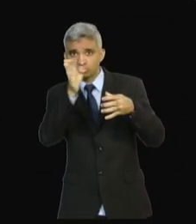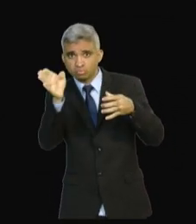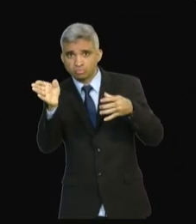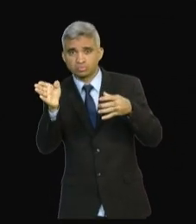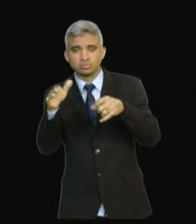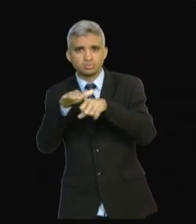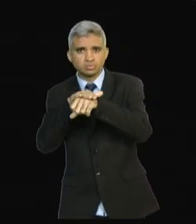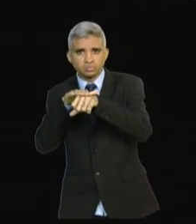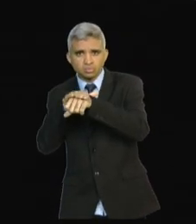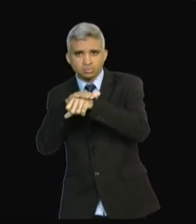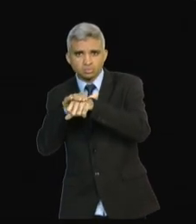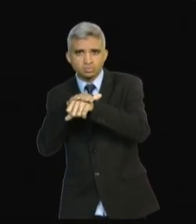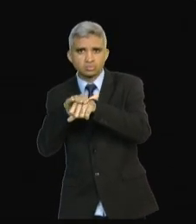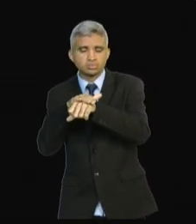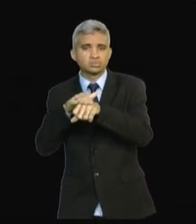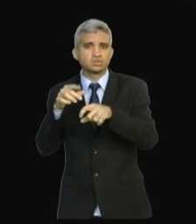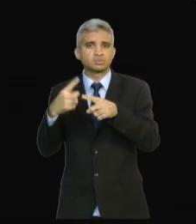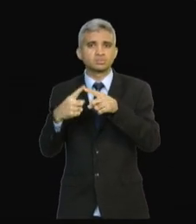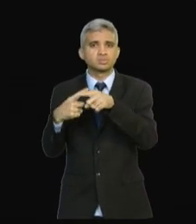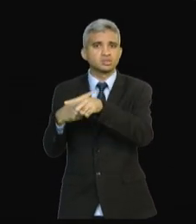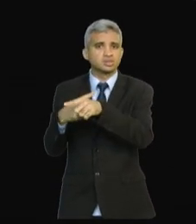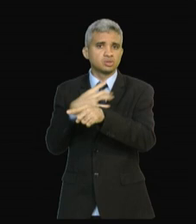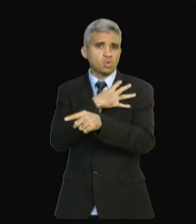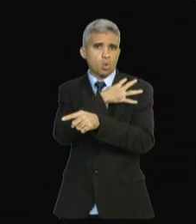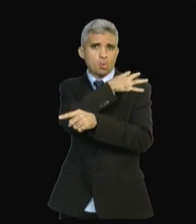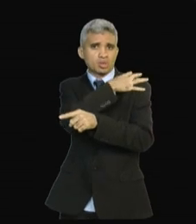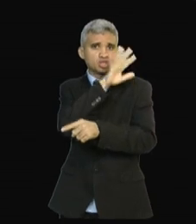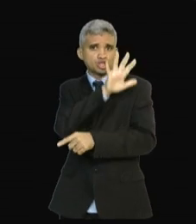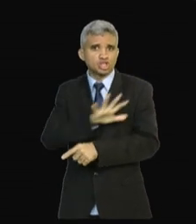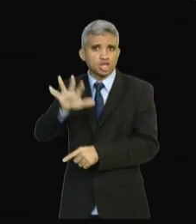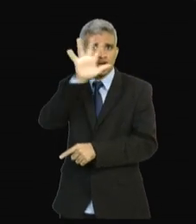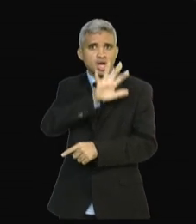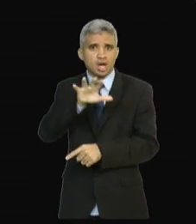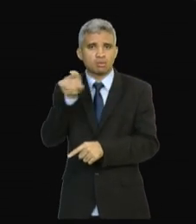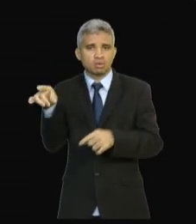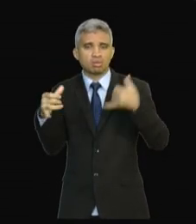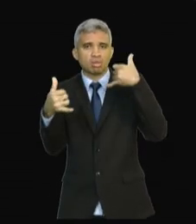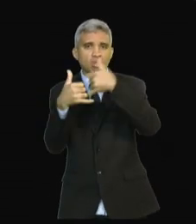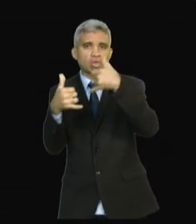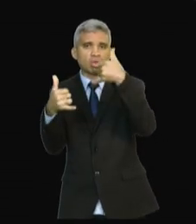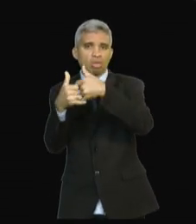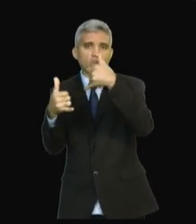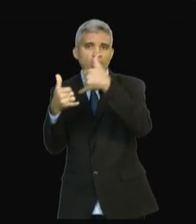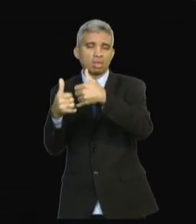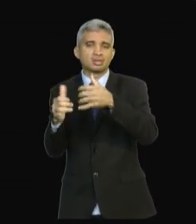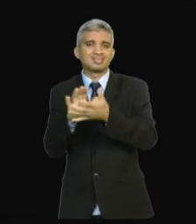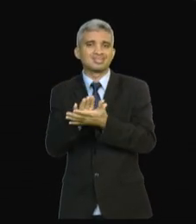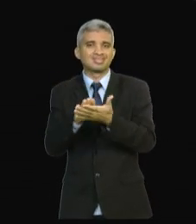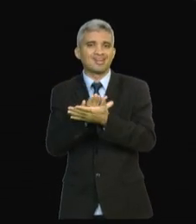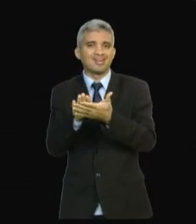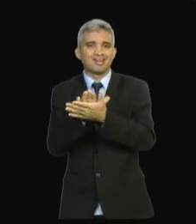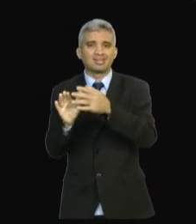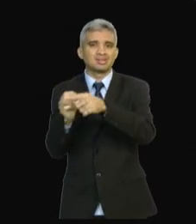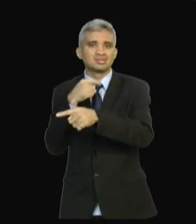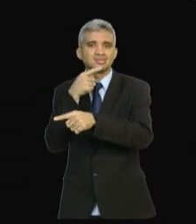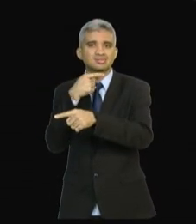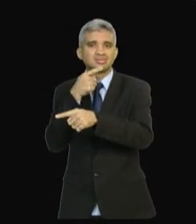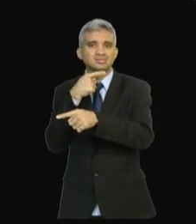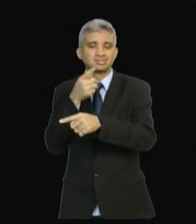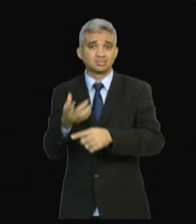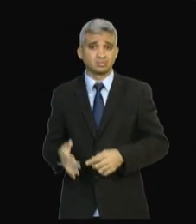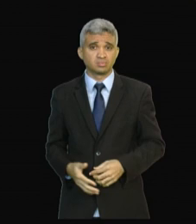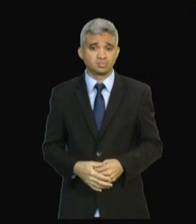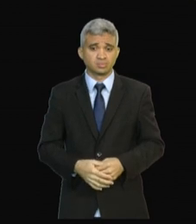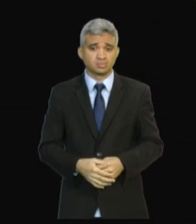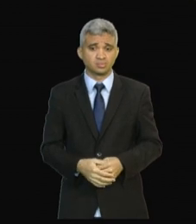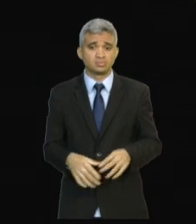nem atender ligação, o comandante geral não atende. Às vezes tem algo muito urgente para se resolver nos municípios. Já